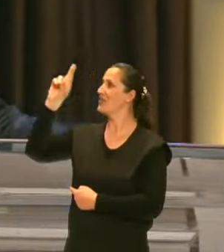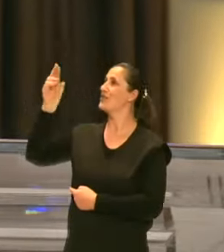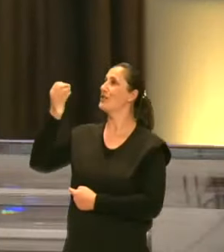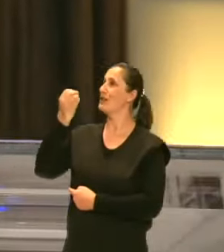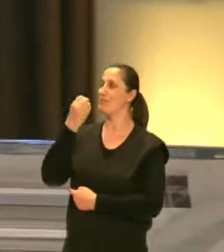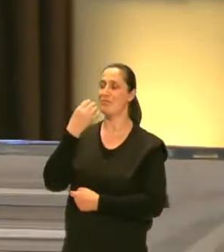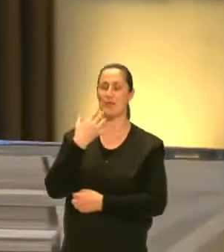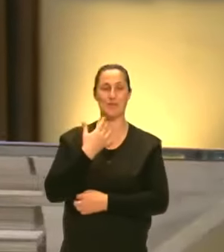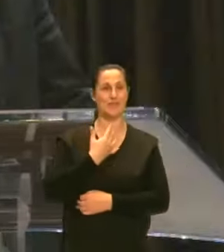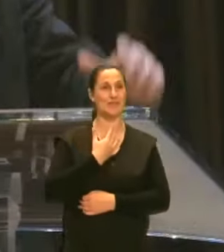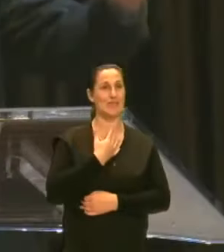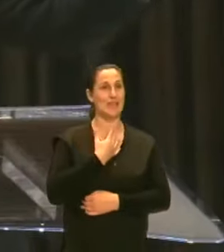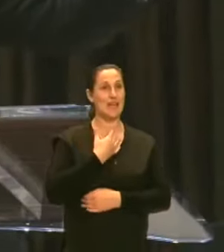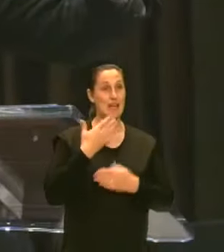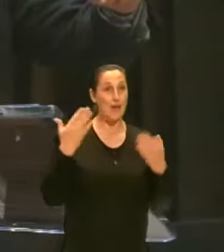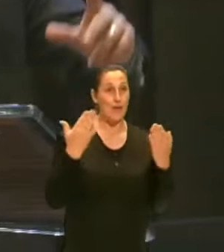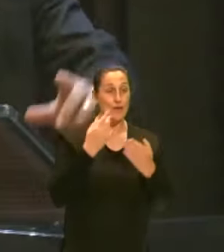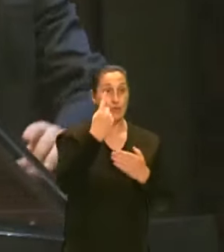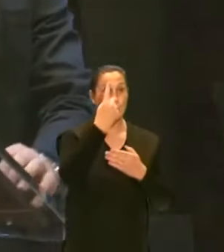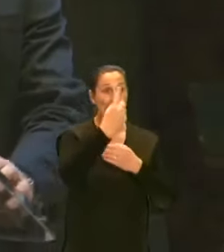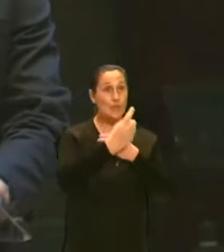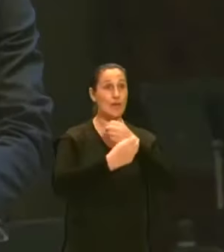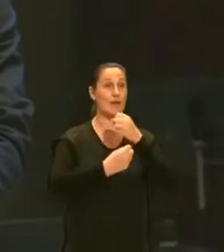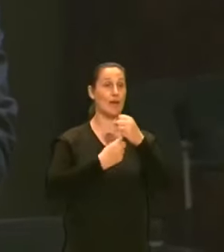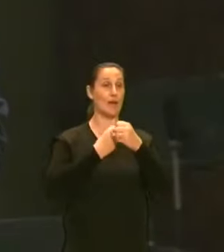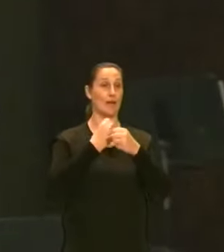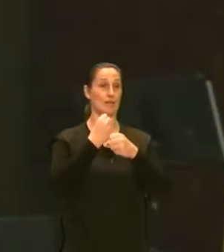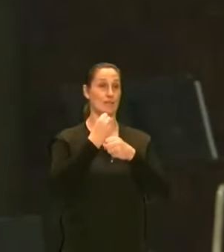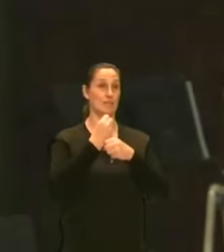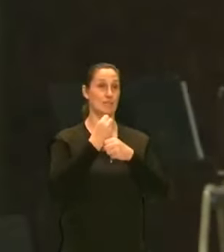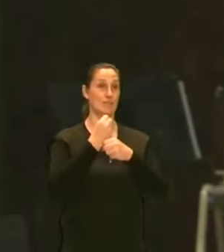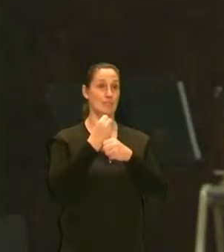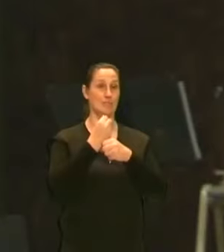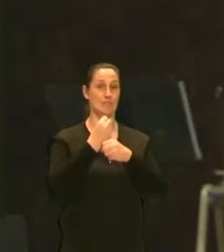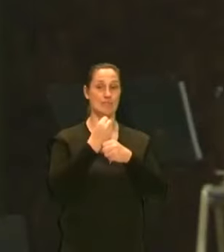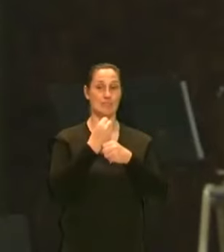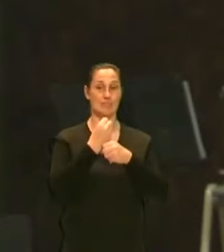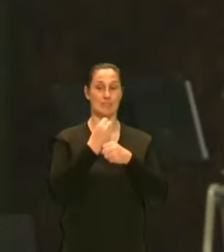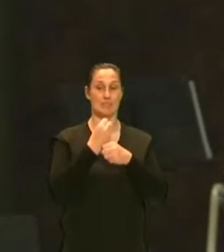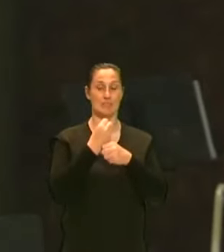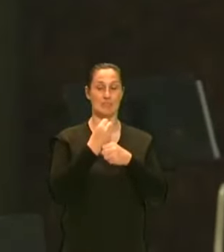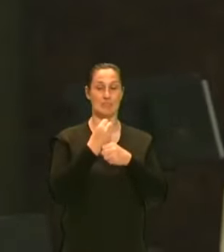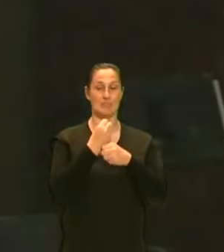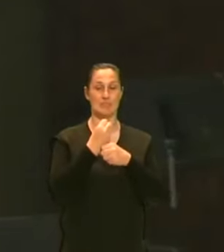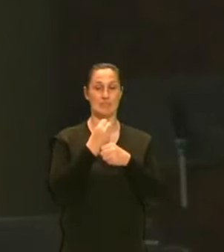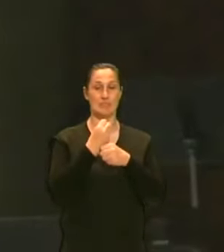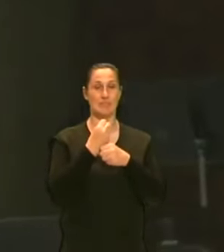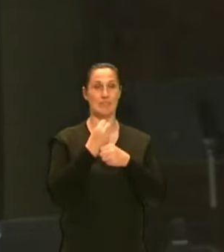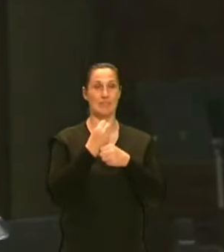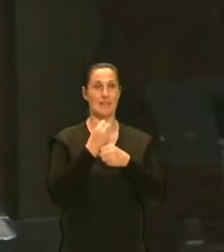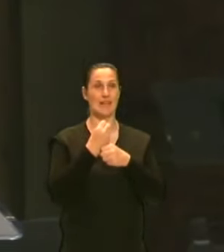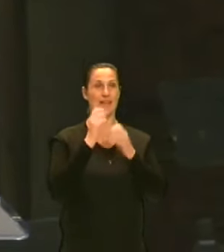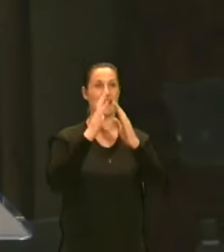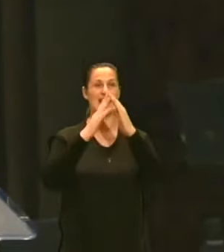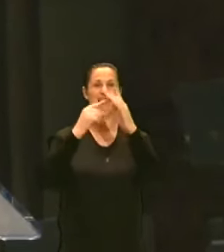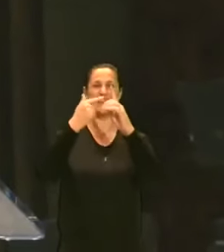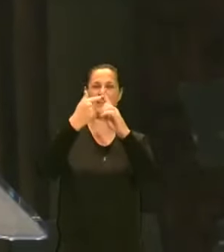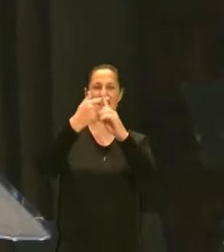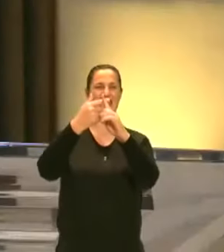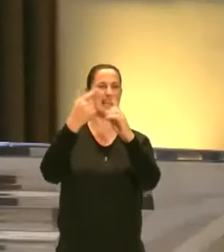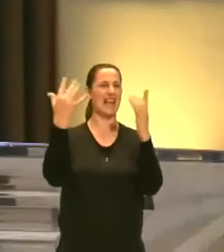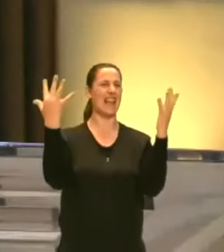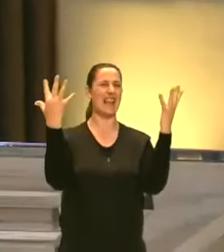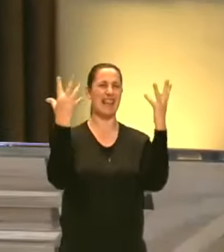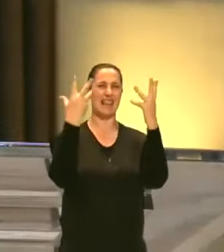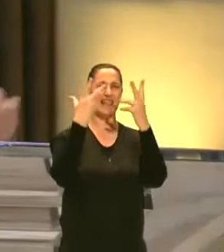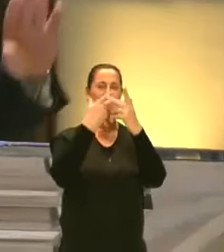olhar como a gente está hoje, 1 ano depois. E a nossa igreja está linda,